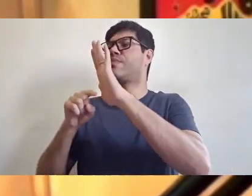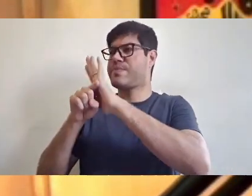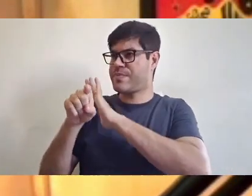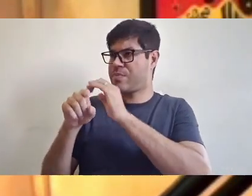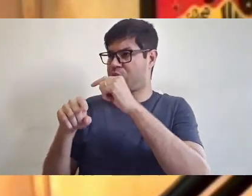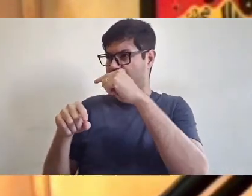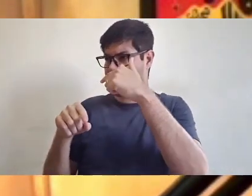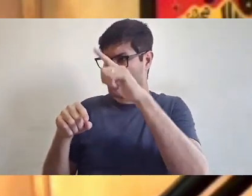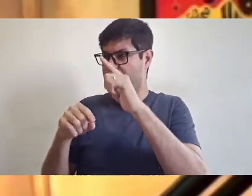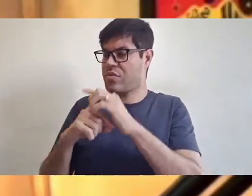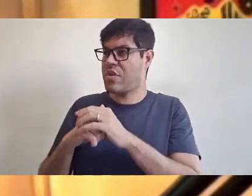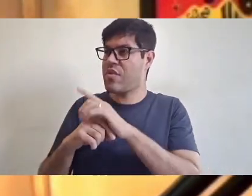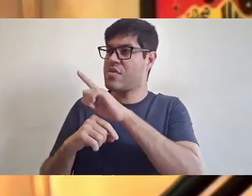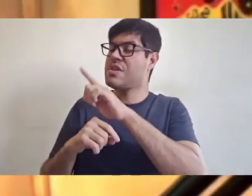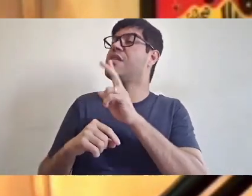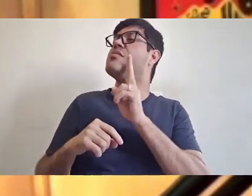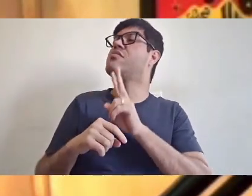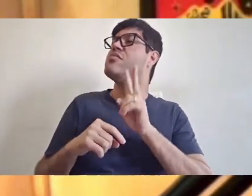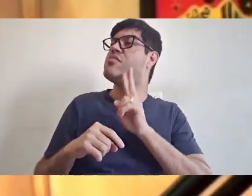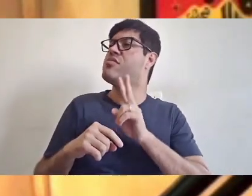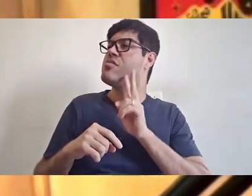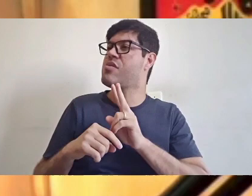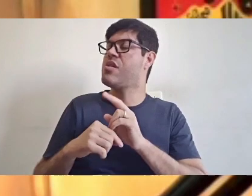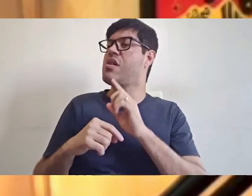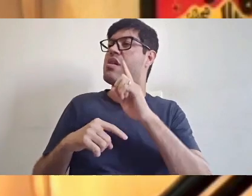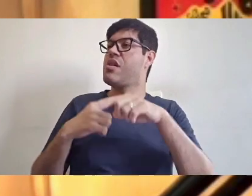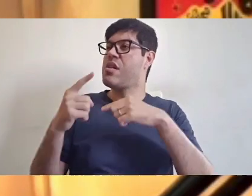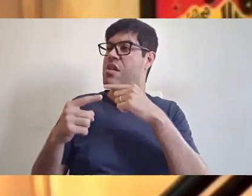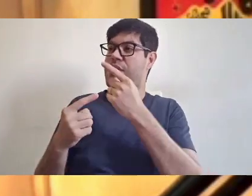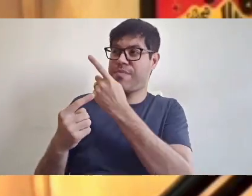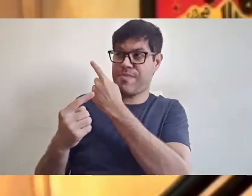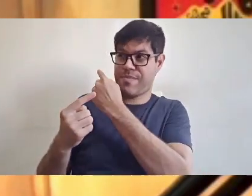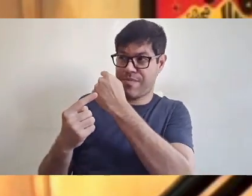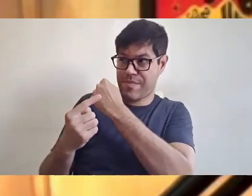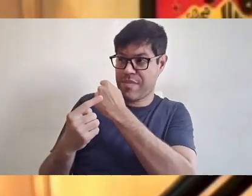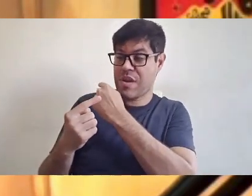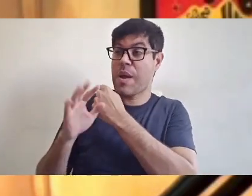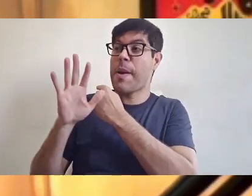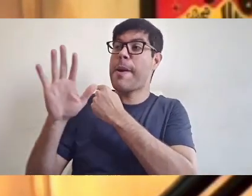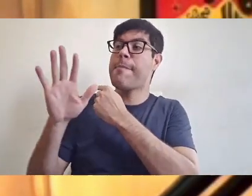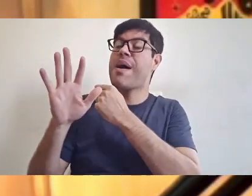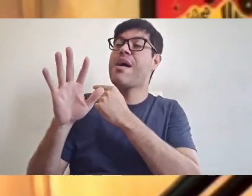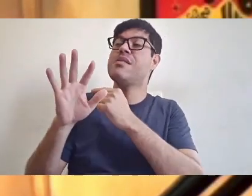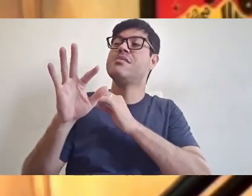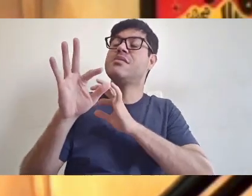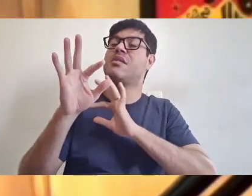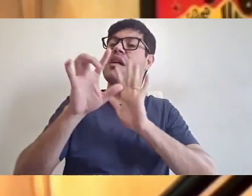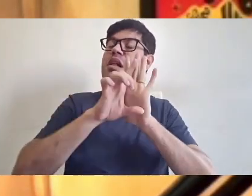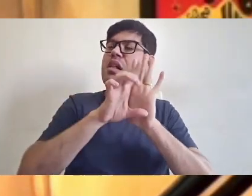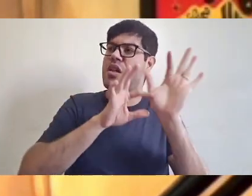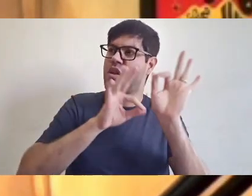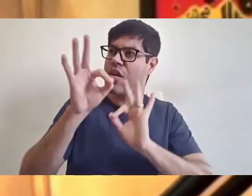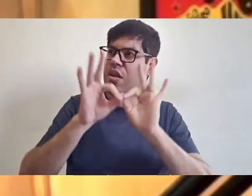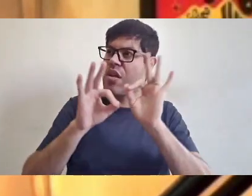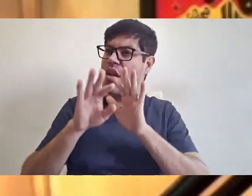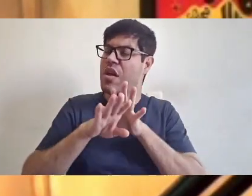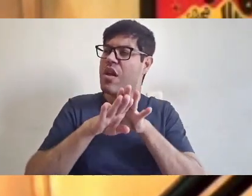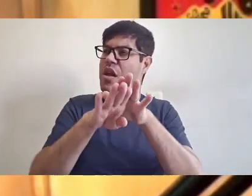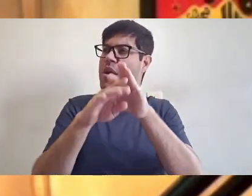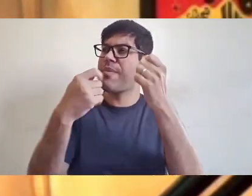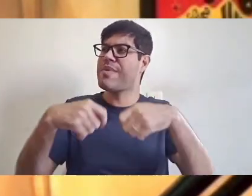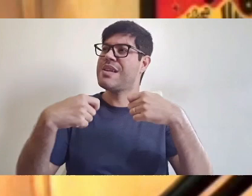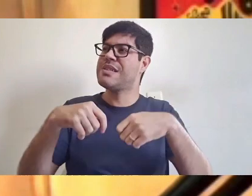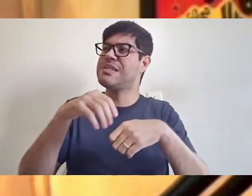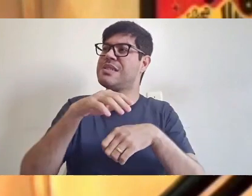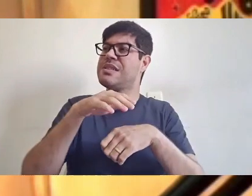foi vereador essa vez, né? Lá na lei orgânica do município tinha lá tipo de calçadinha a ser